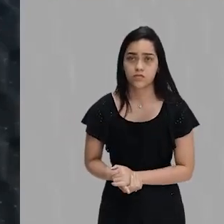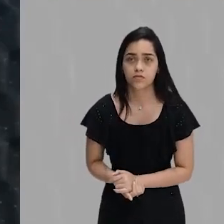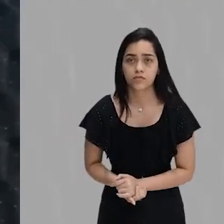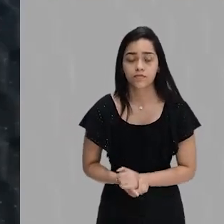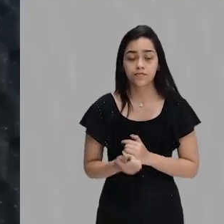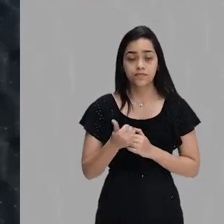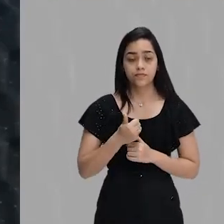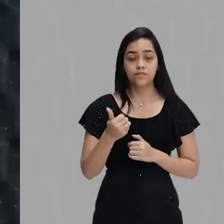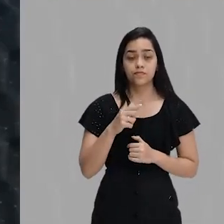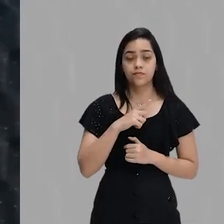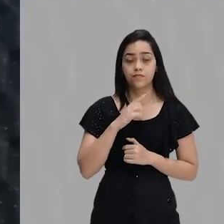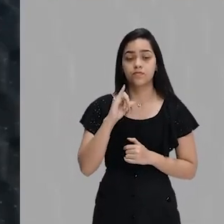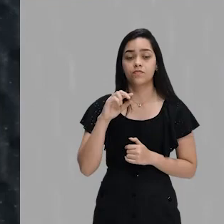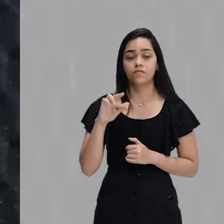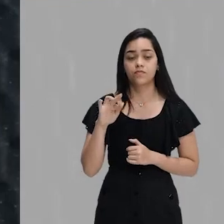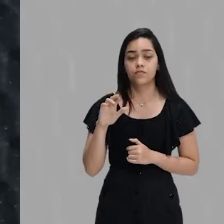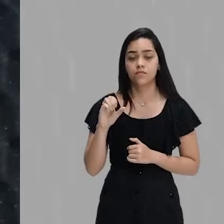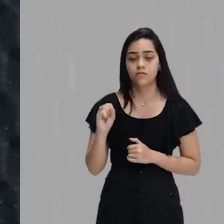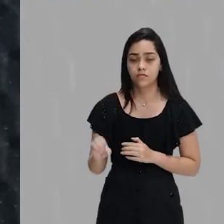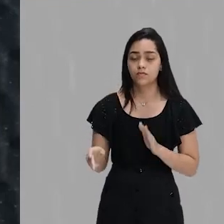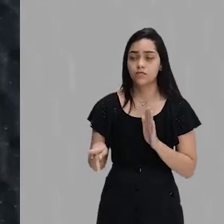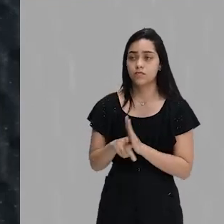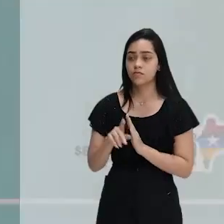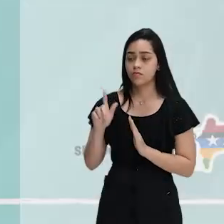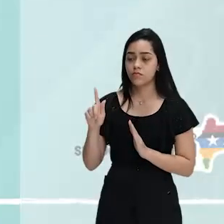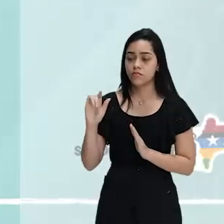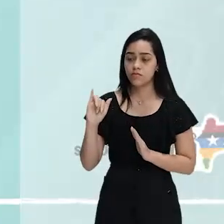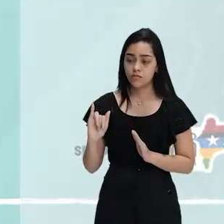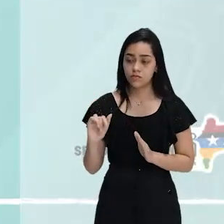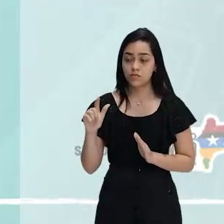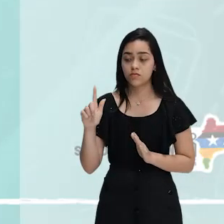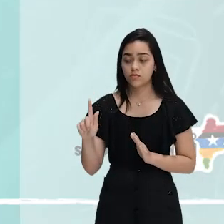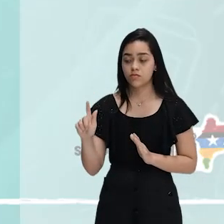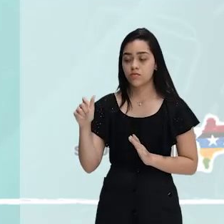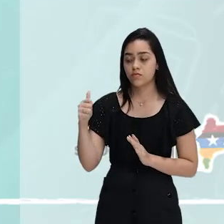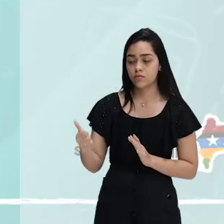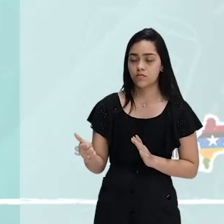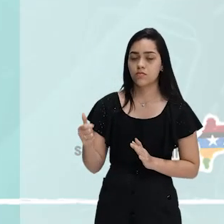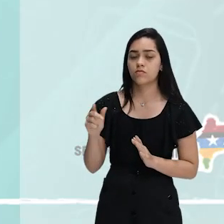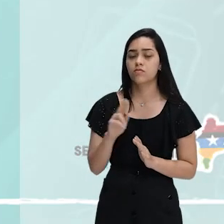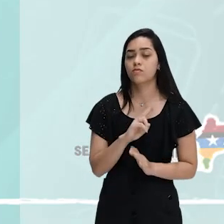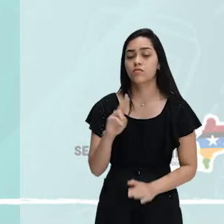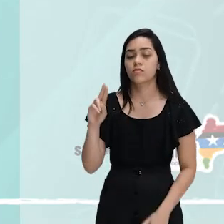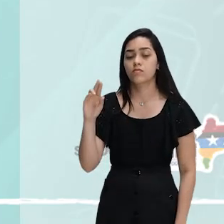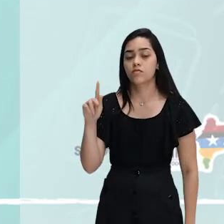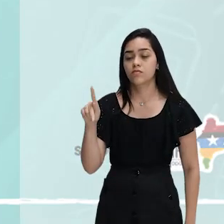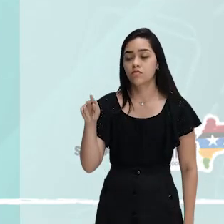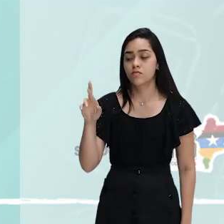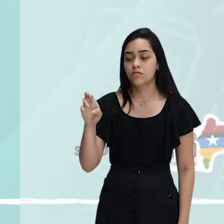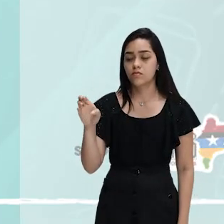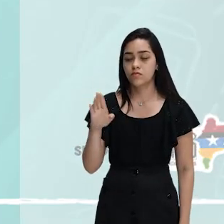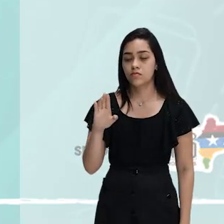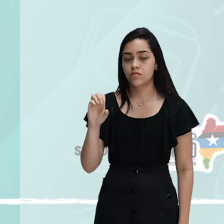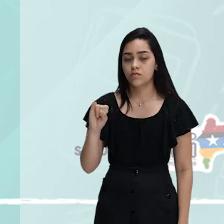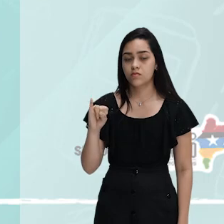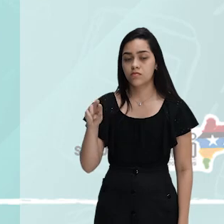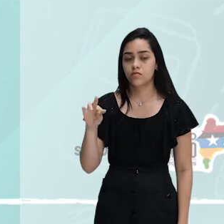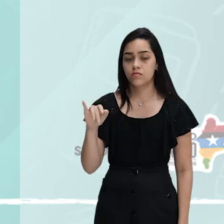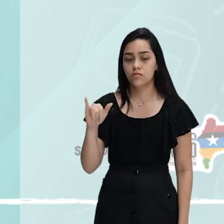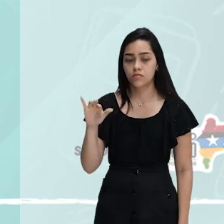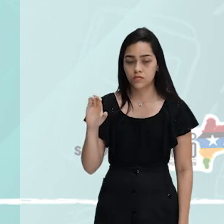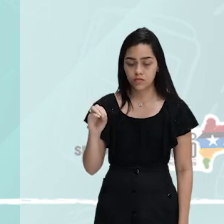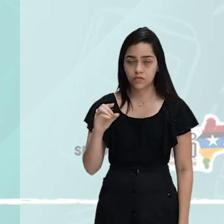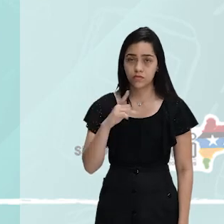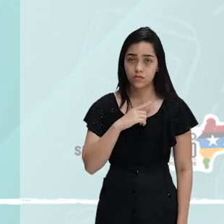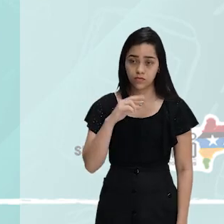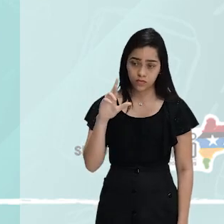primeira fase da intérfase é a fase G1, que também é chamado de pré-sintético. Então, nessa fase ocorre a